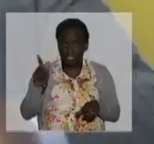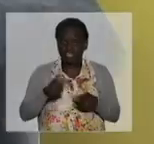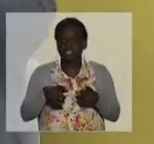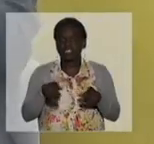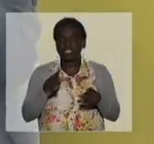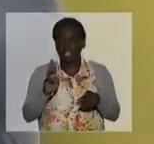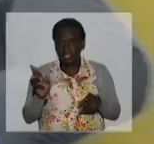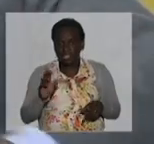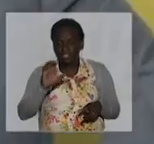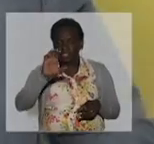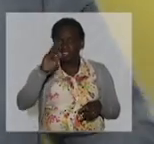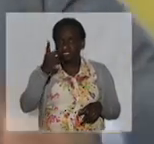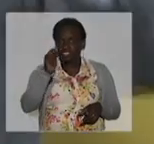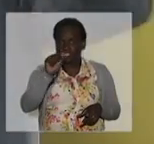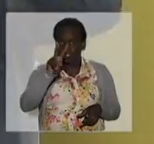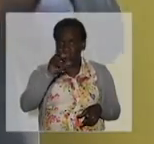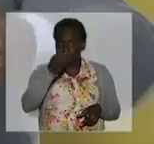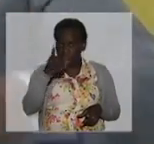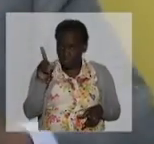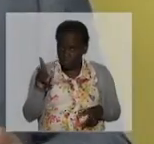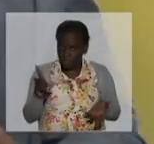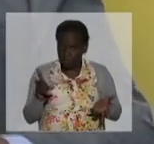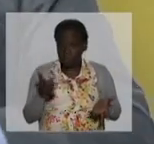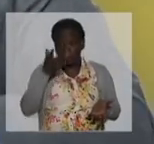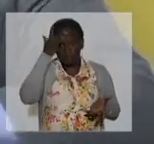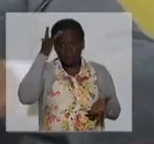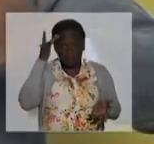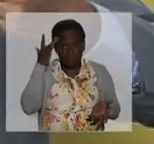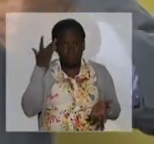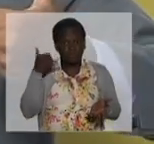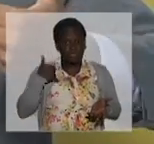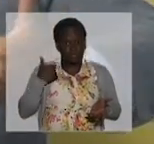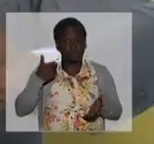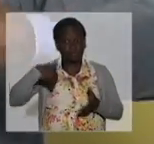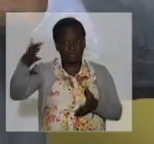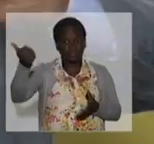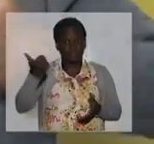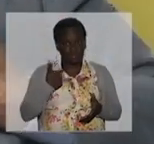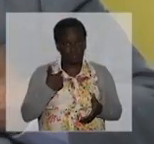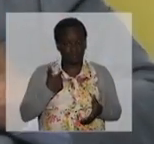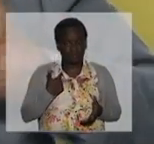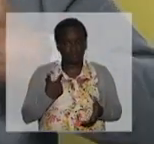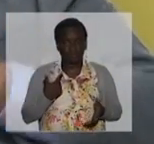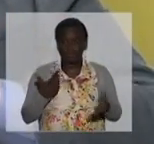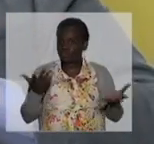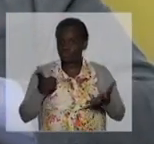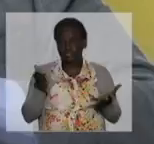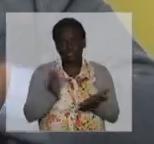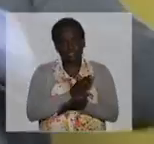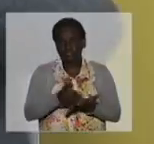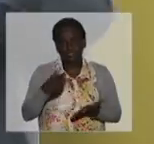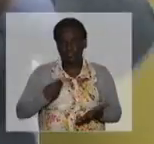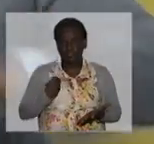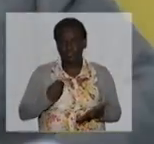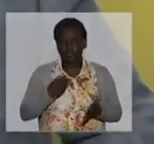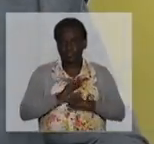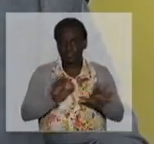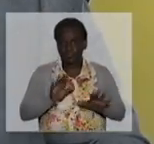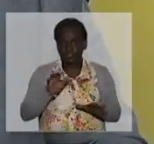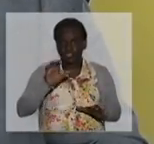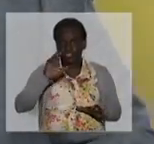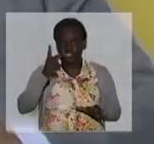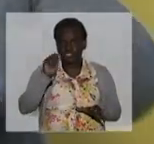Grande, que era de Realengo. Chavão, estou dizendo pessoas com muito mais idade do que eu, que não estão